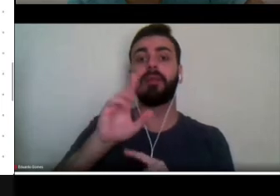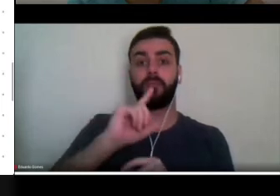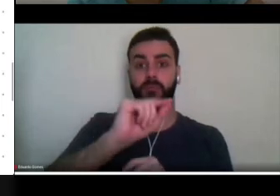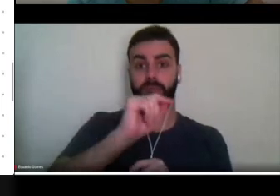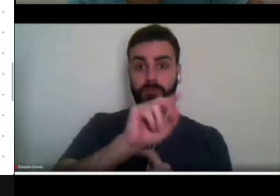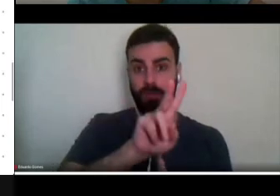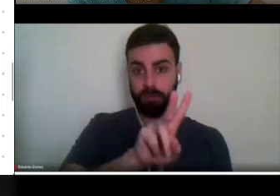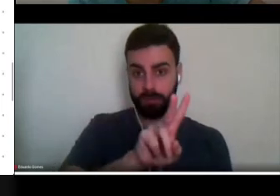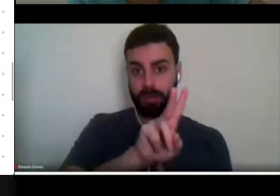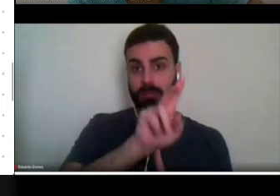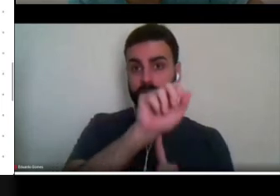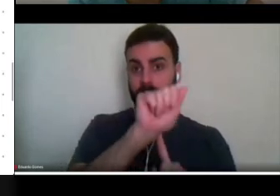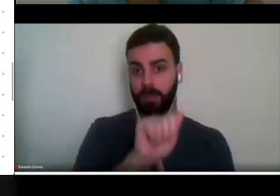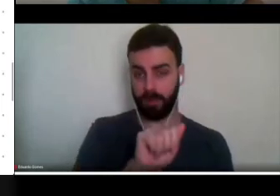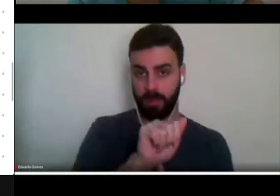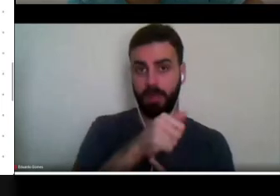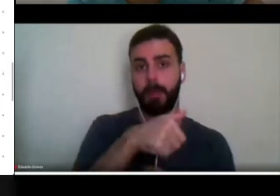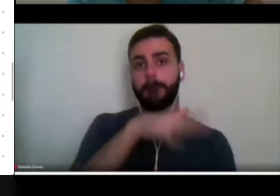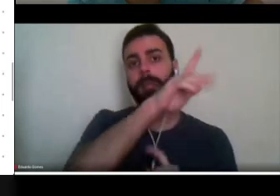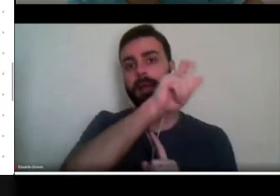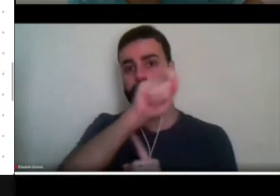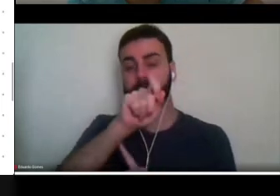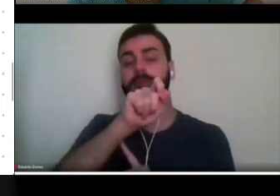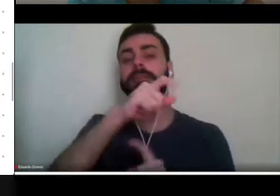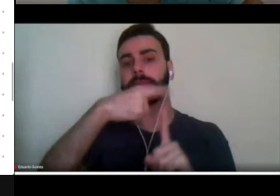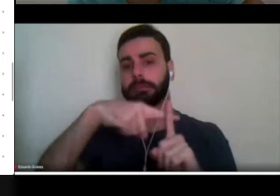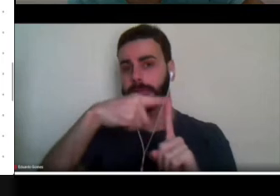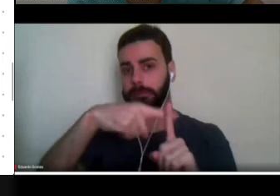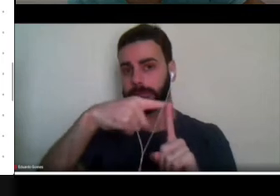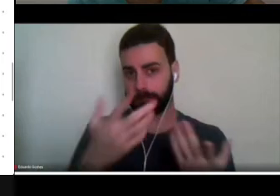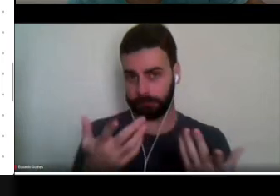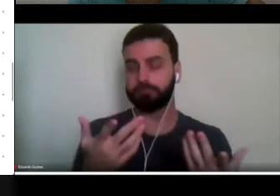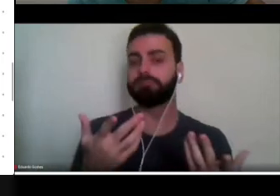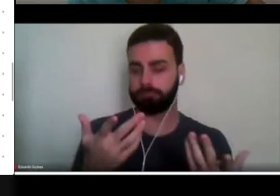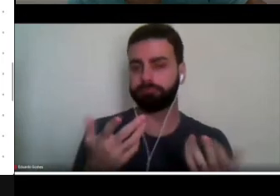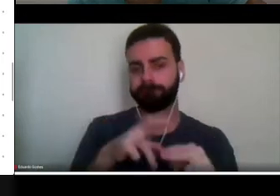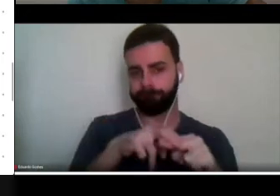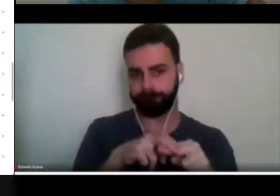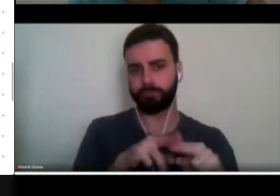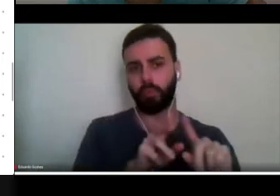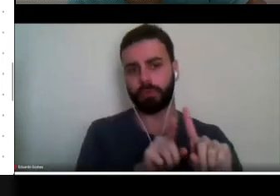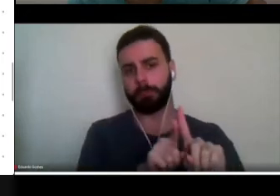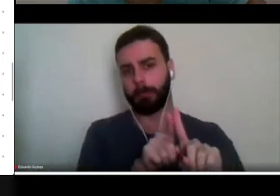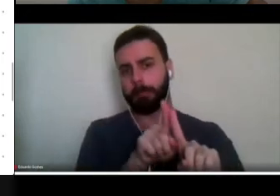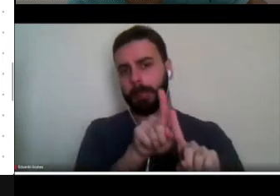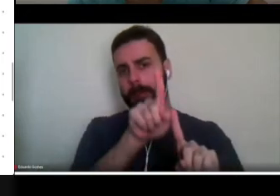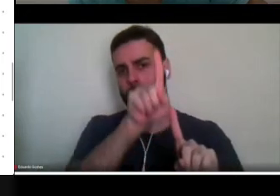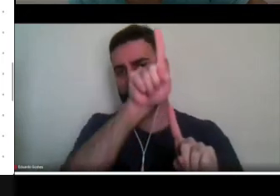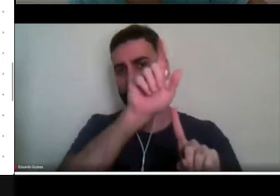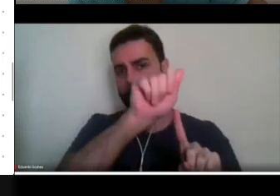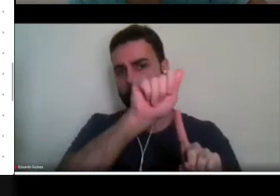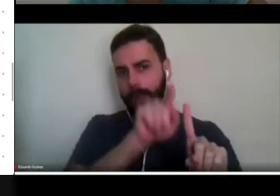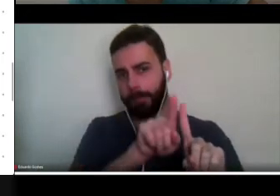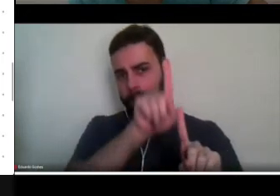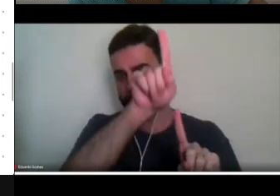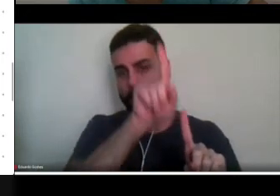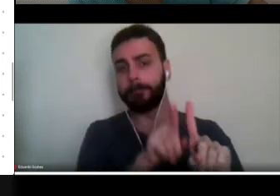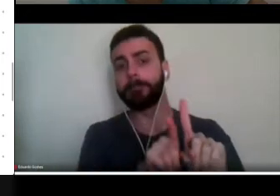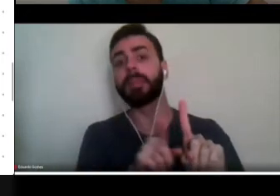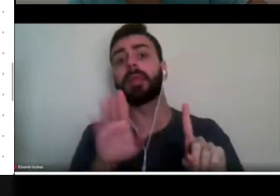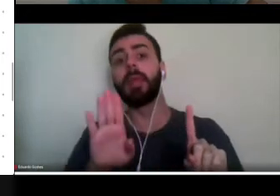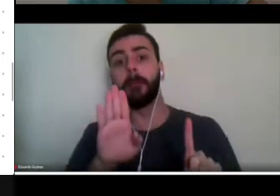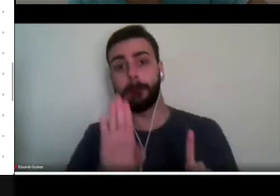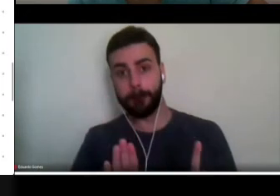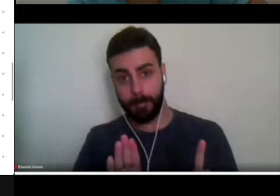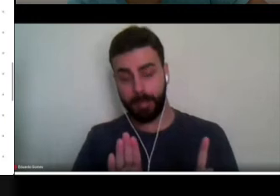continua positiva, né? E para B também a velocidade é maior que 0. VB é maior que 0